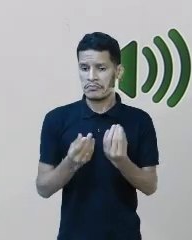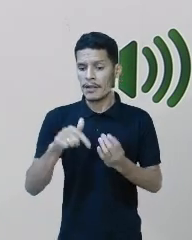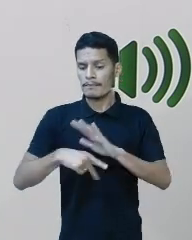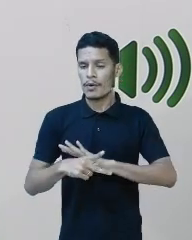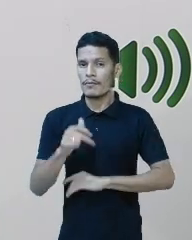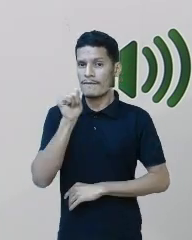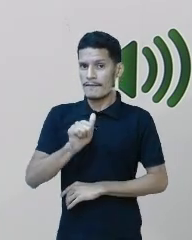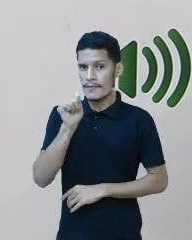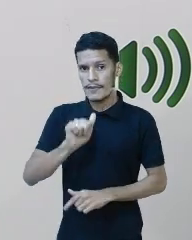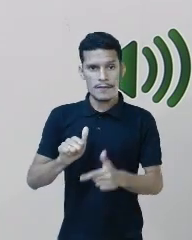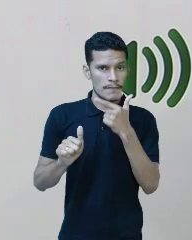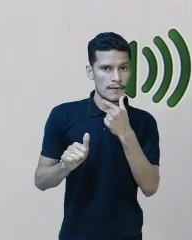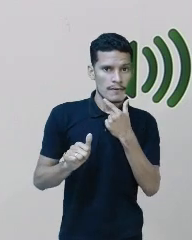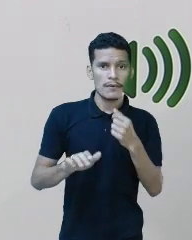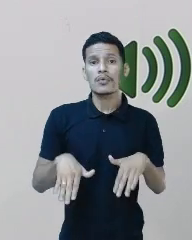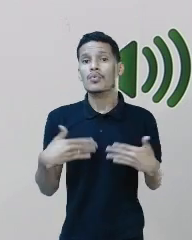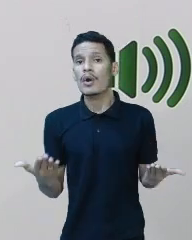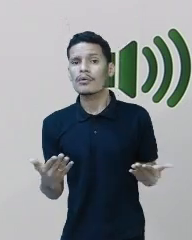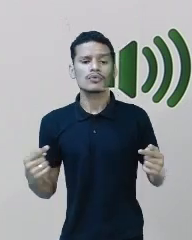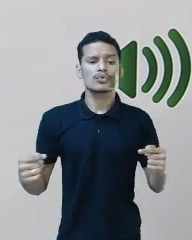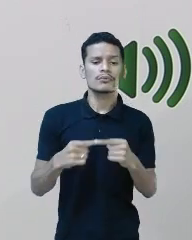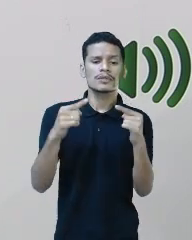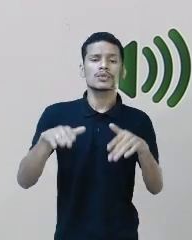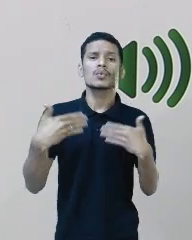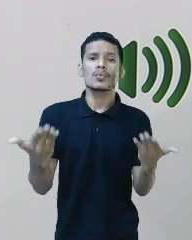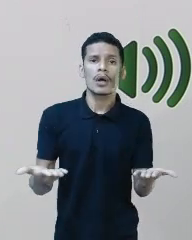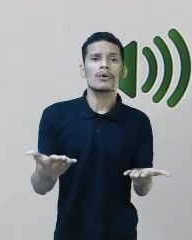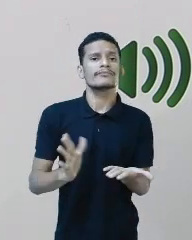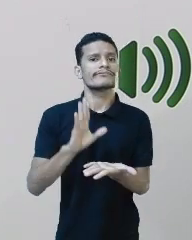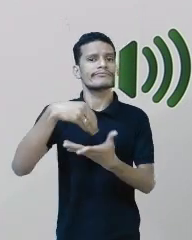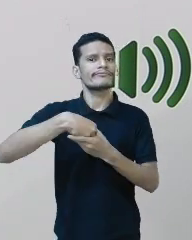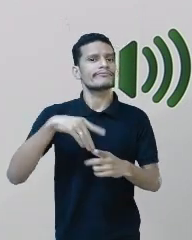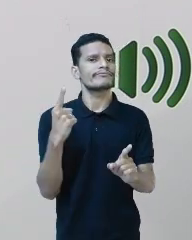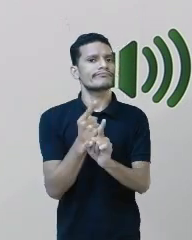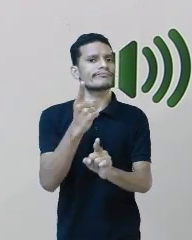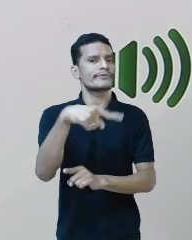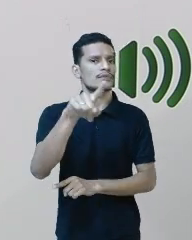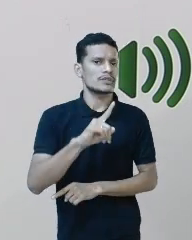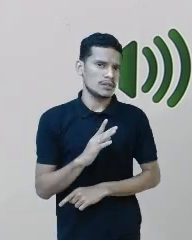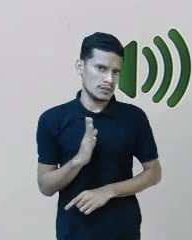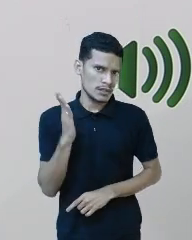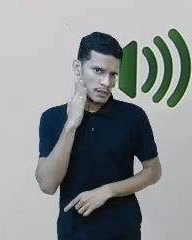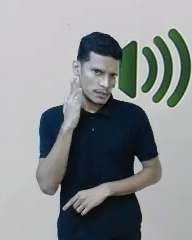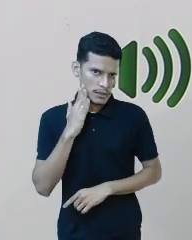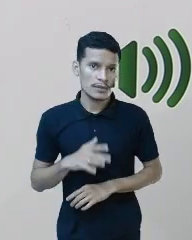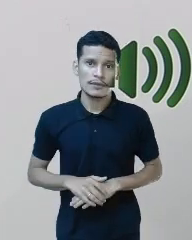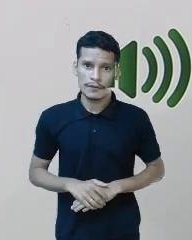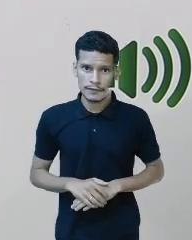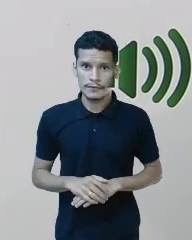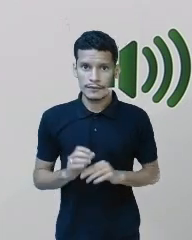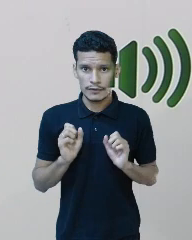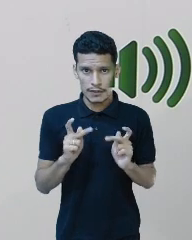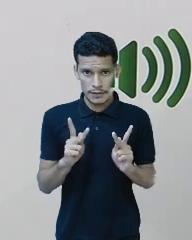feminino ou é masculino? O que é que está combinando aí nessa adivinha que você encontrou, tá?